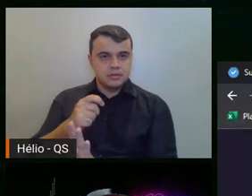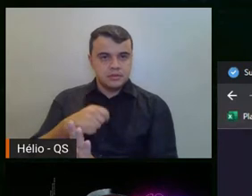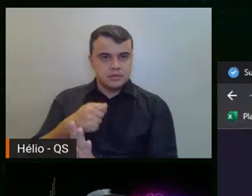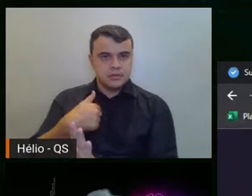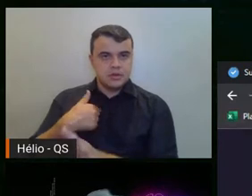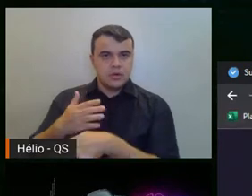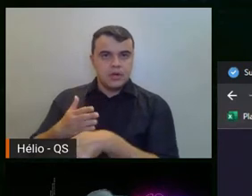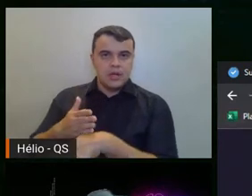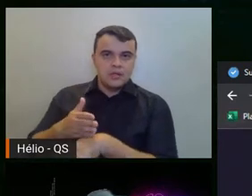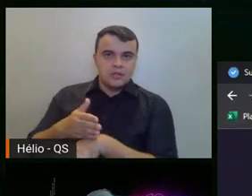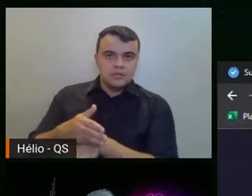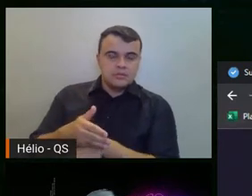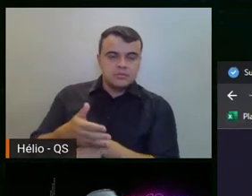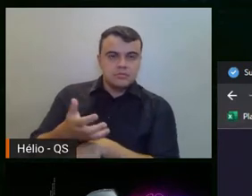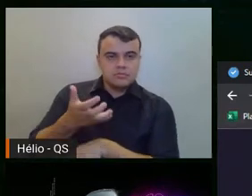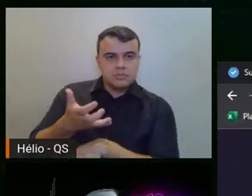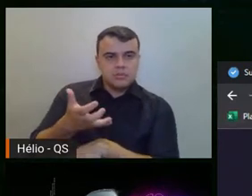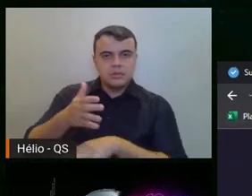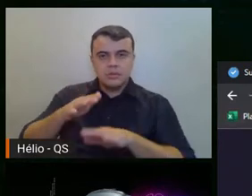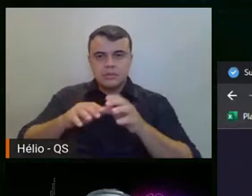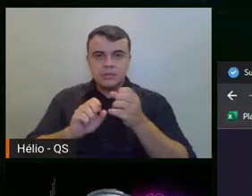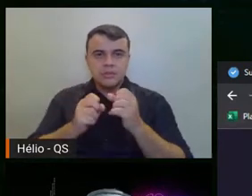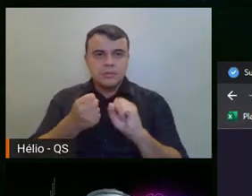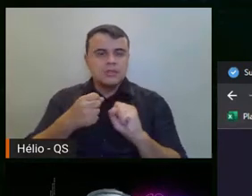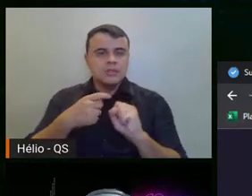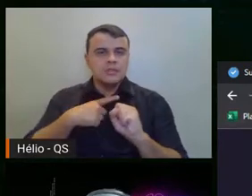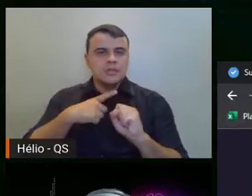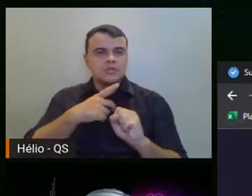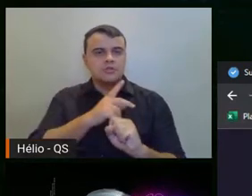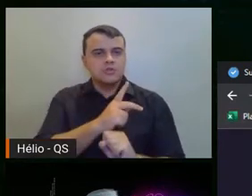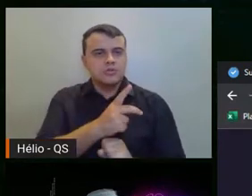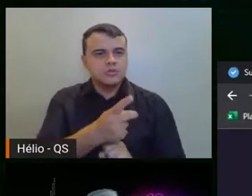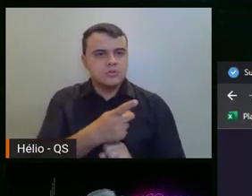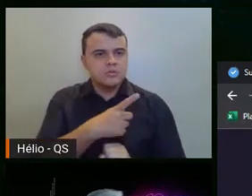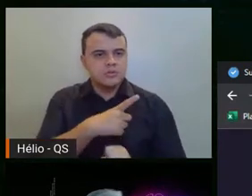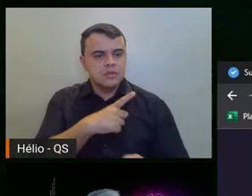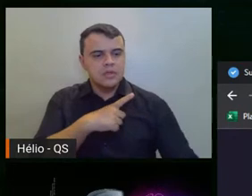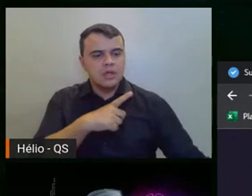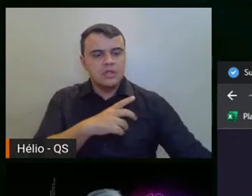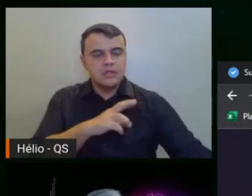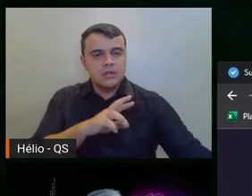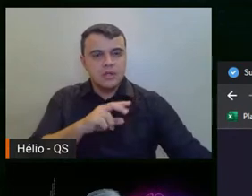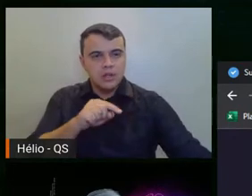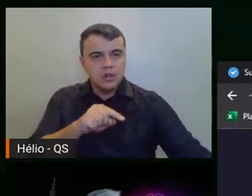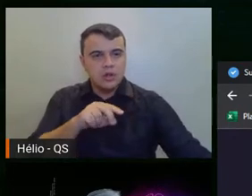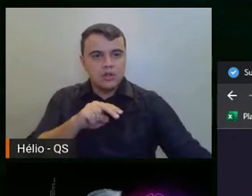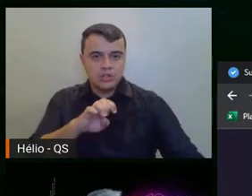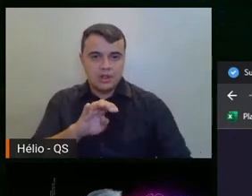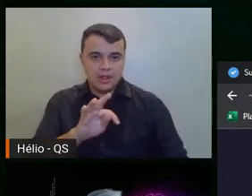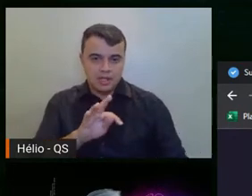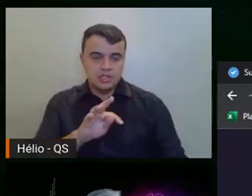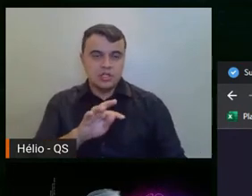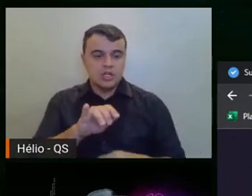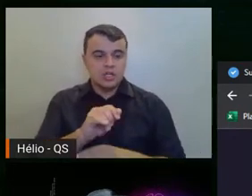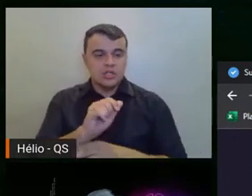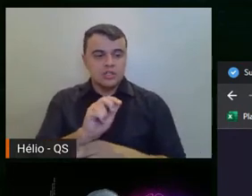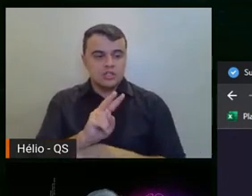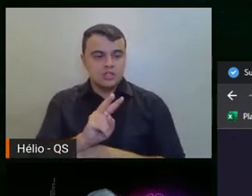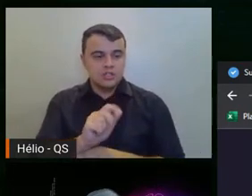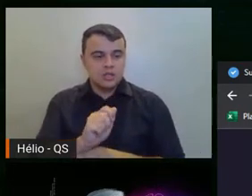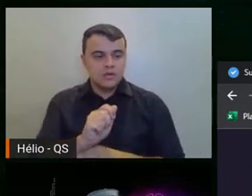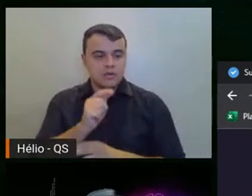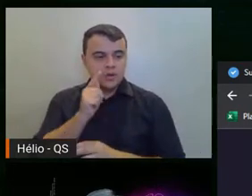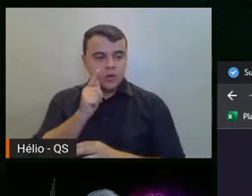e também às vezes a empresa tem um legado lá então você tem aplicações dotinete e Java então eu sou um cara que eu